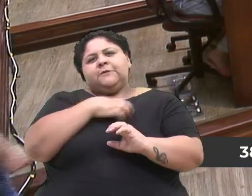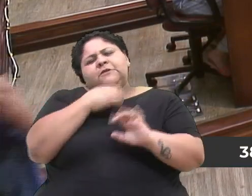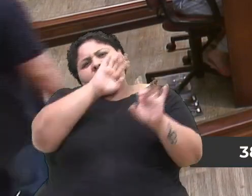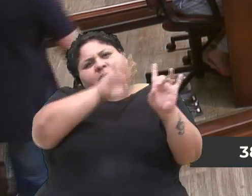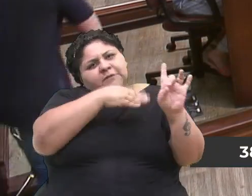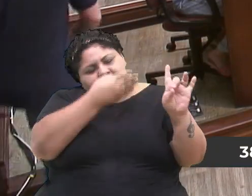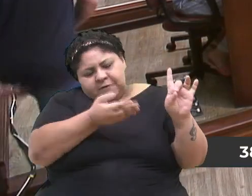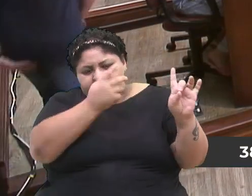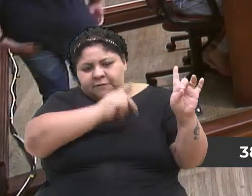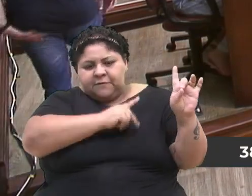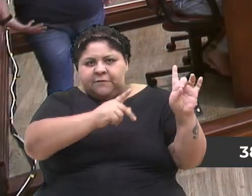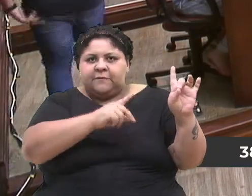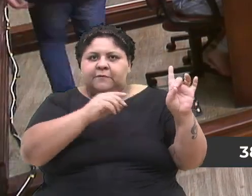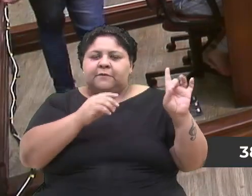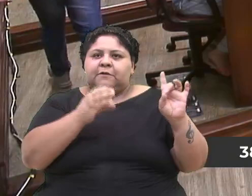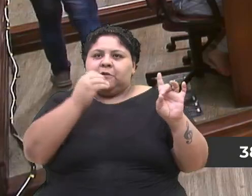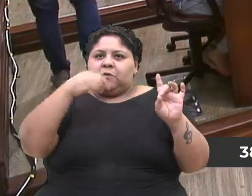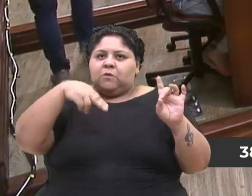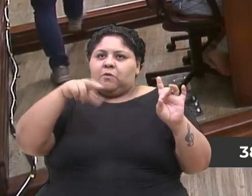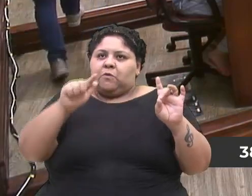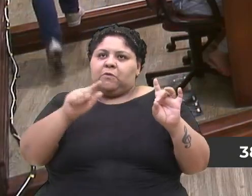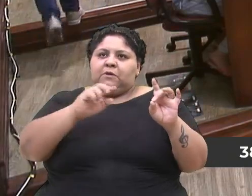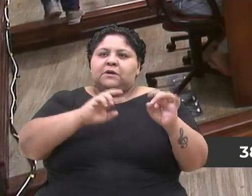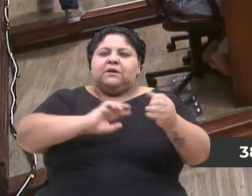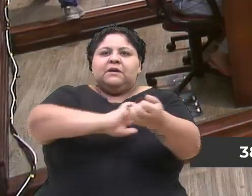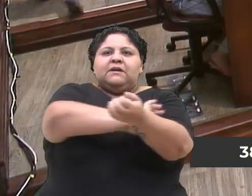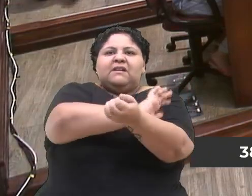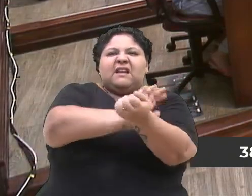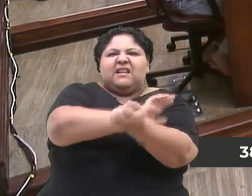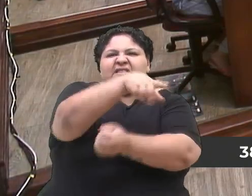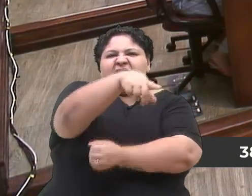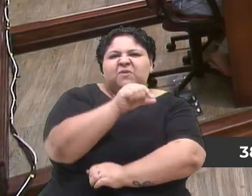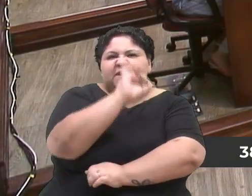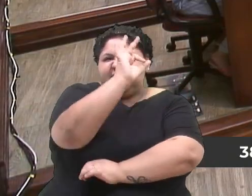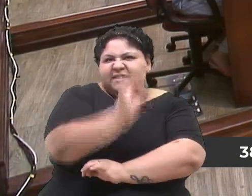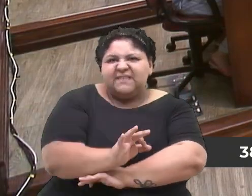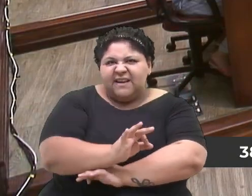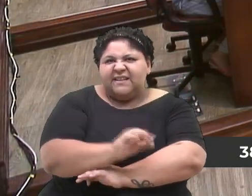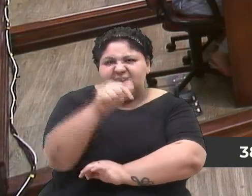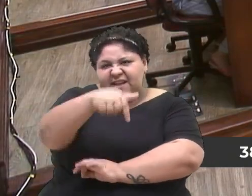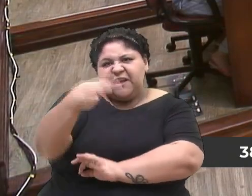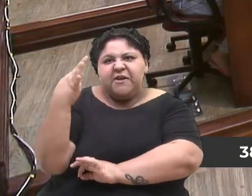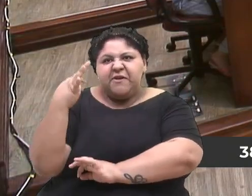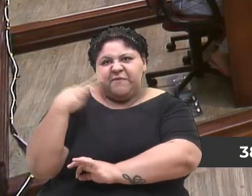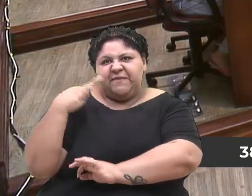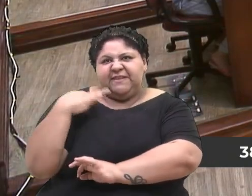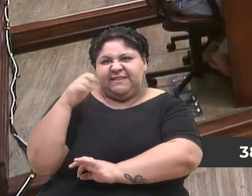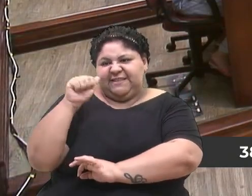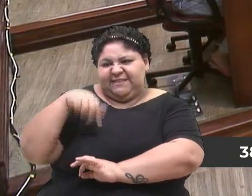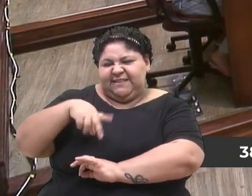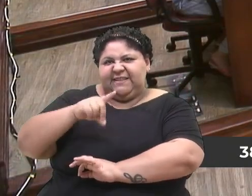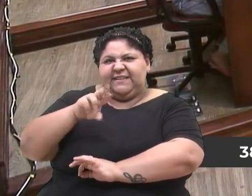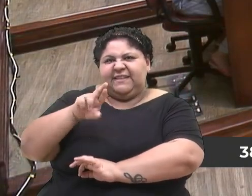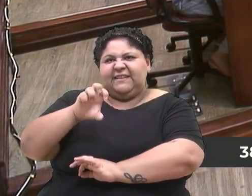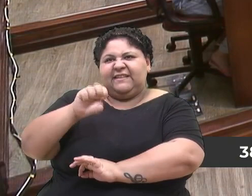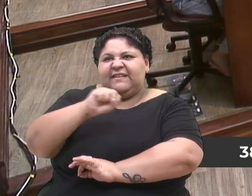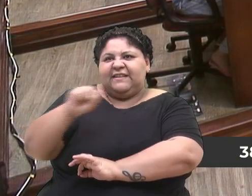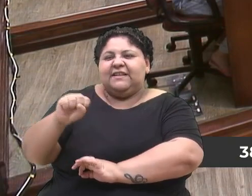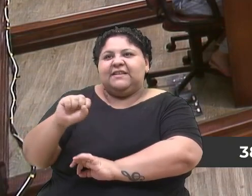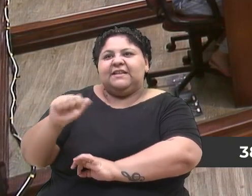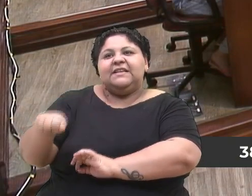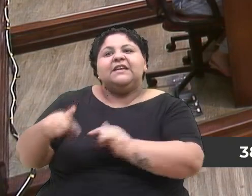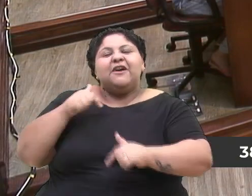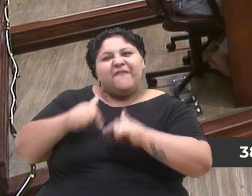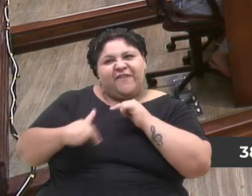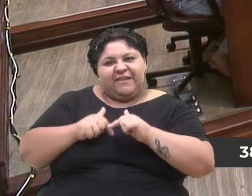a presidente da ONG Sem Raça Definida, a senhora Andressa Malman Bassani, que está aqui presente, pelos prestigiados serviços pela causa animal,